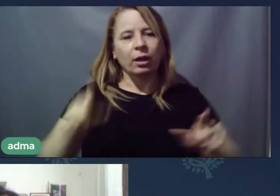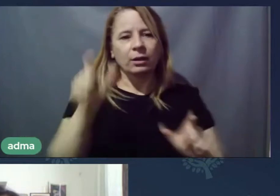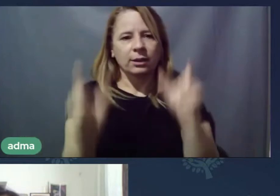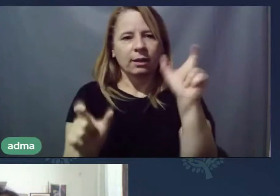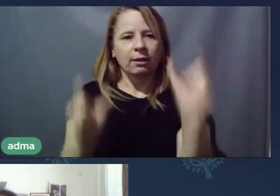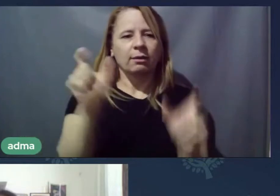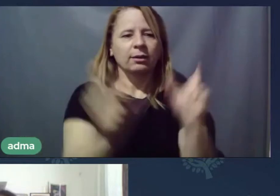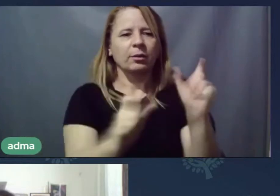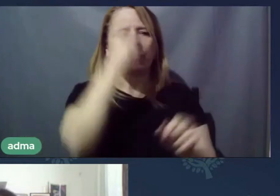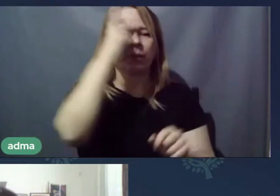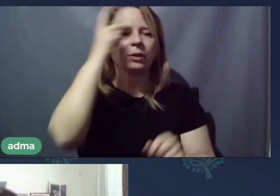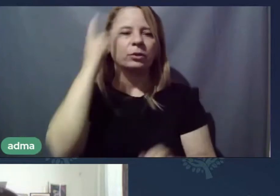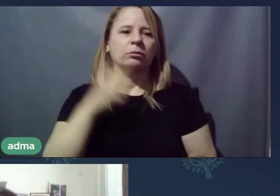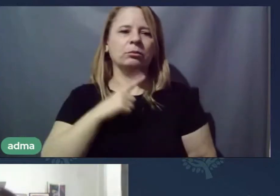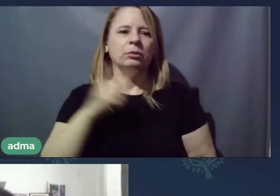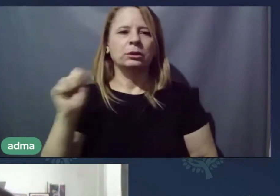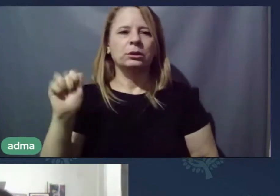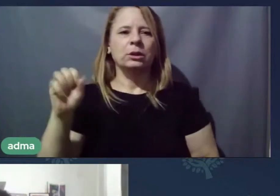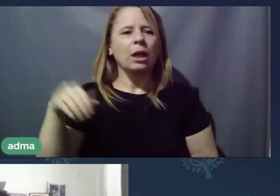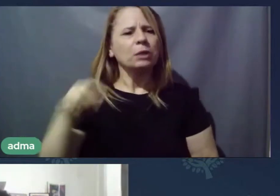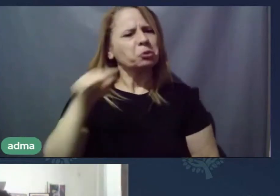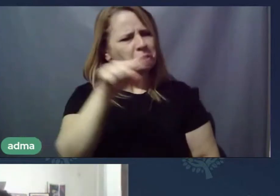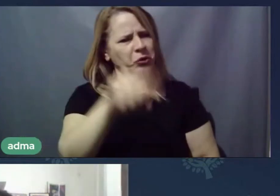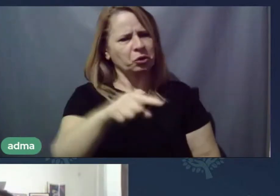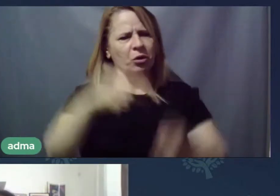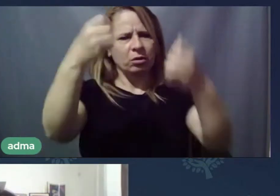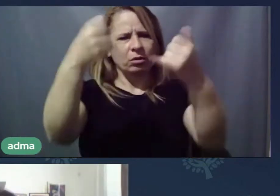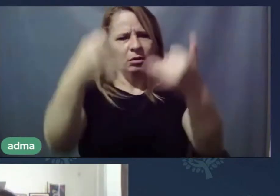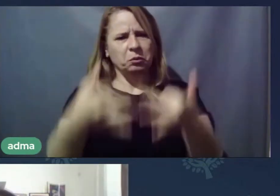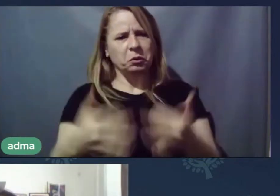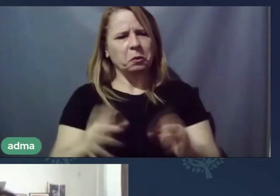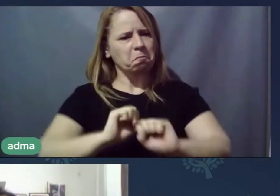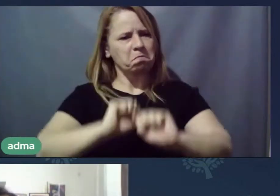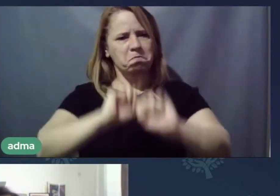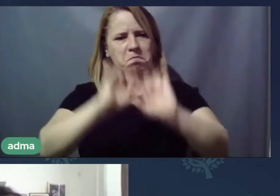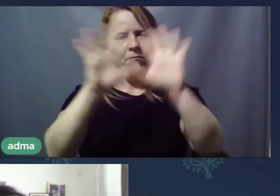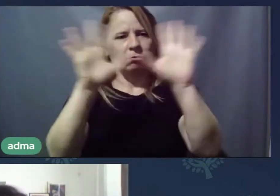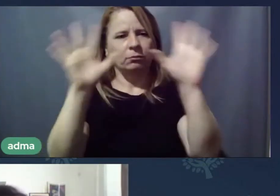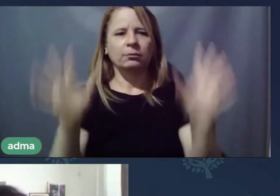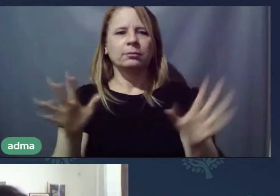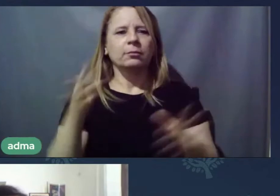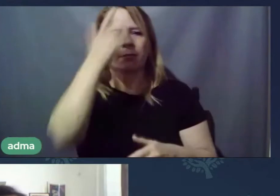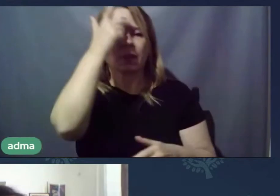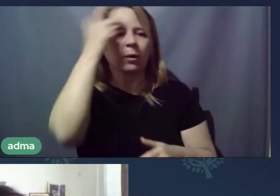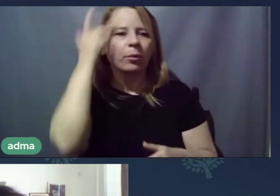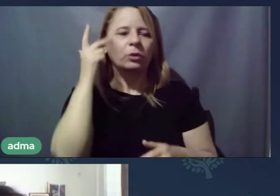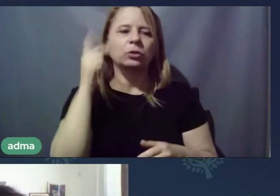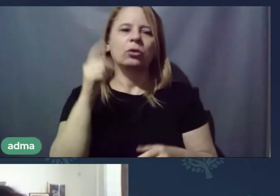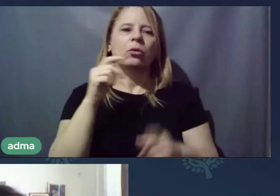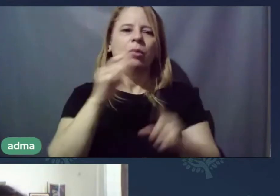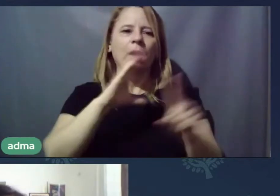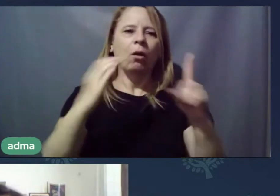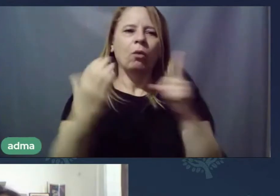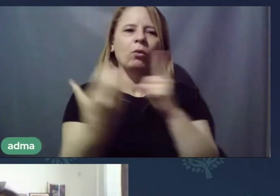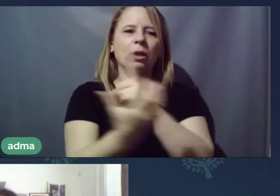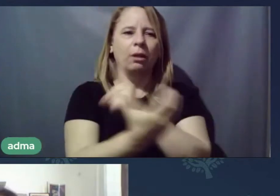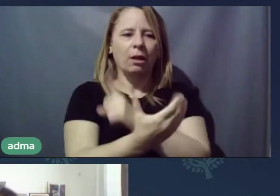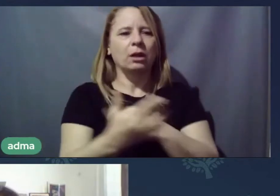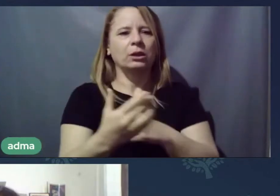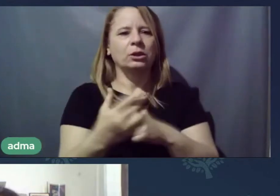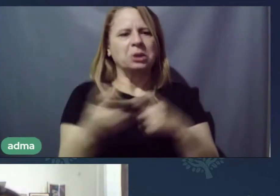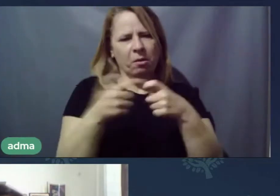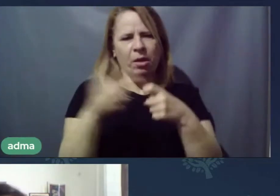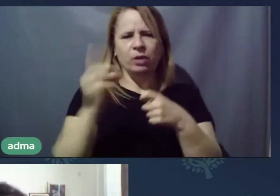asma, e você traduziu esse conhecimento brilhantemente aqui para a gente, para as pessoas que não são da academia, mas que têm asma, né?